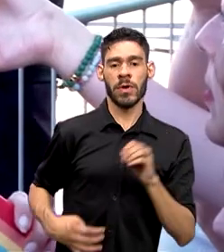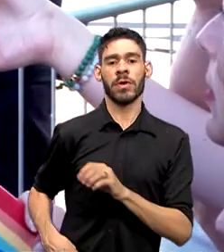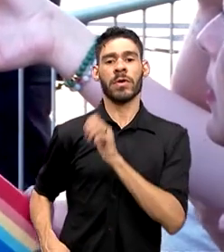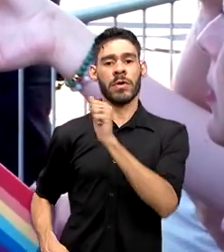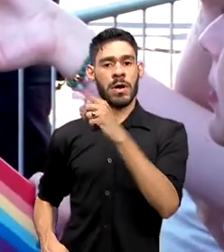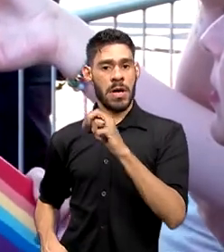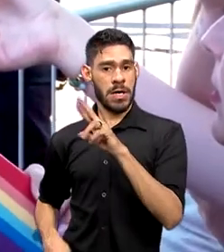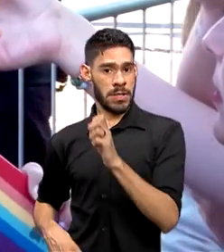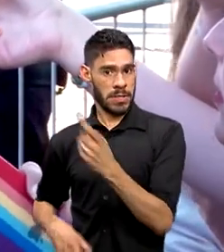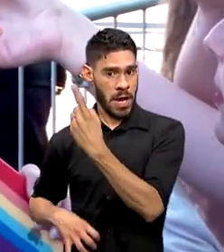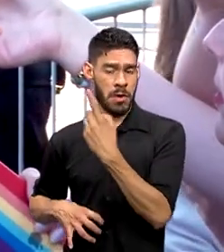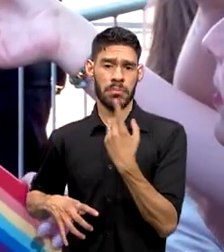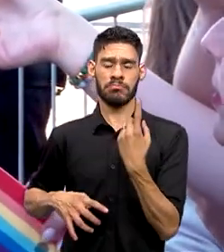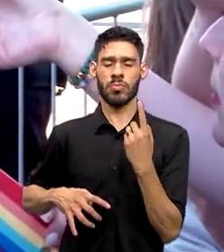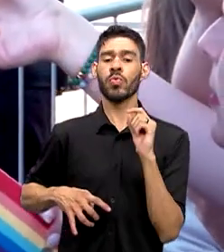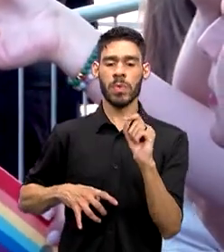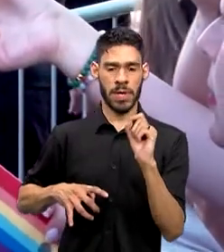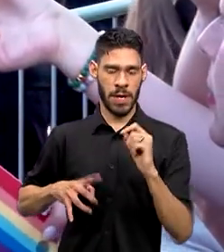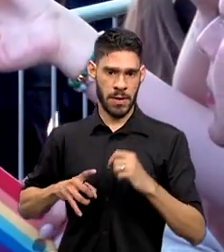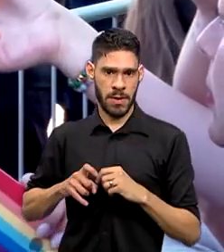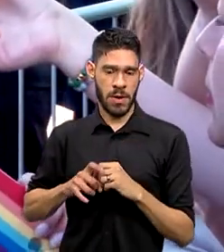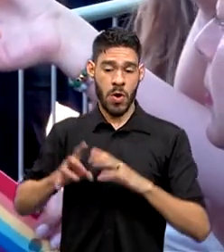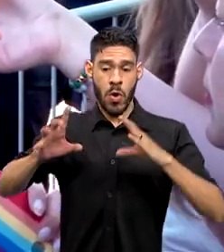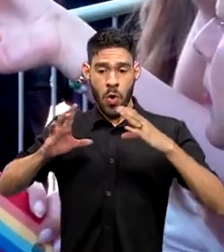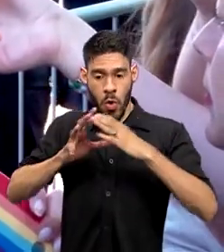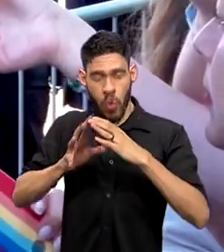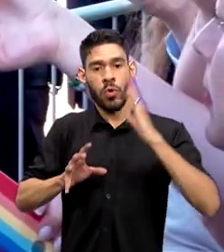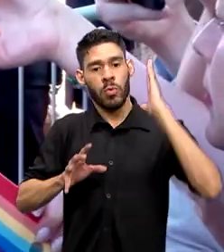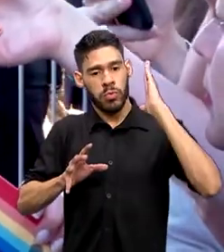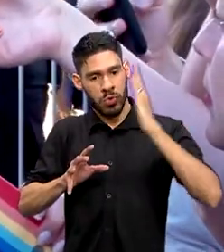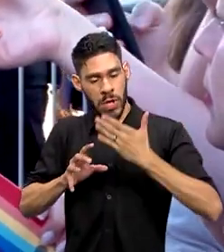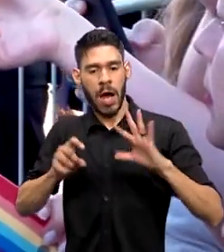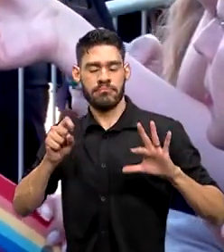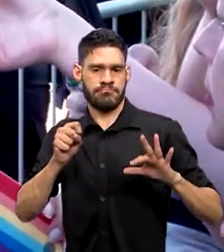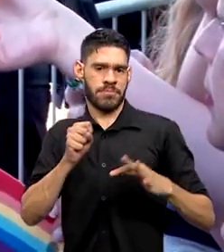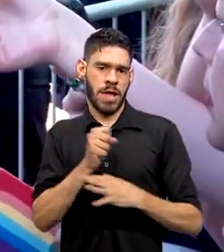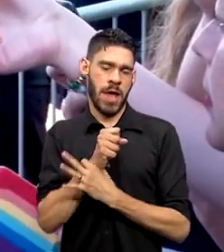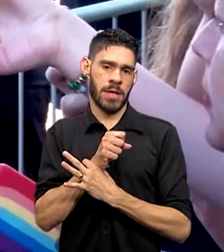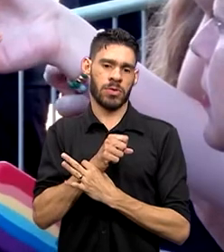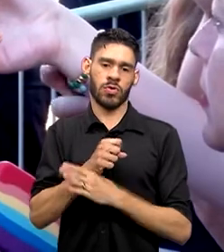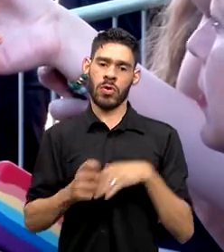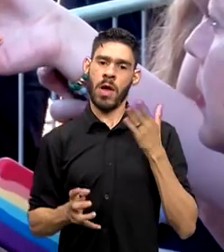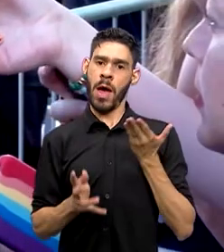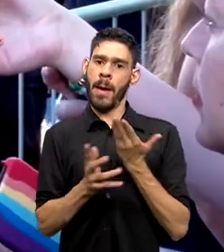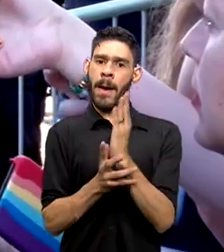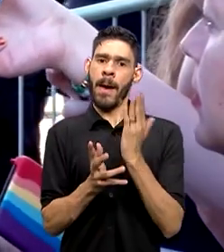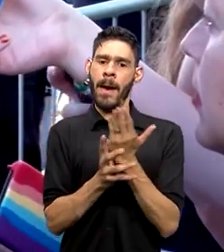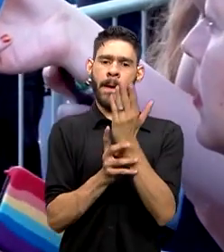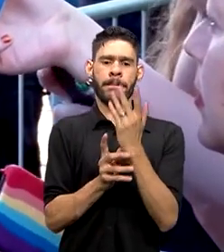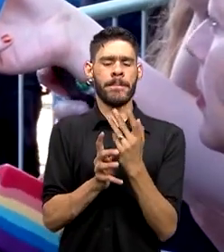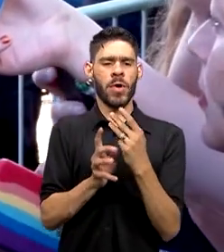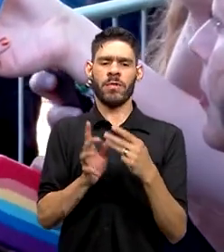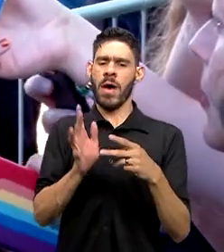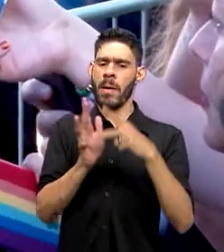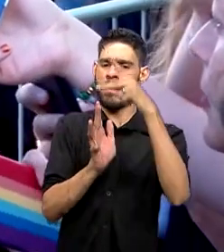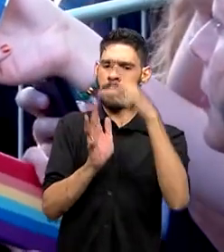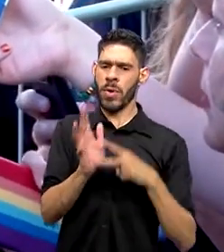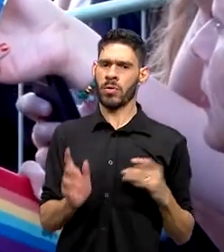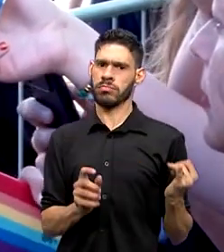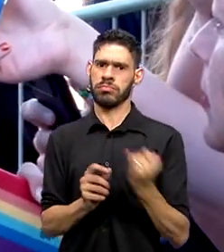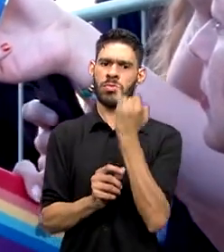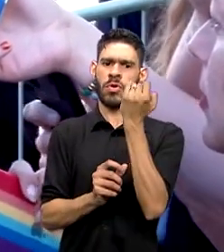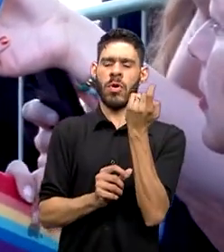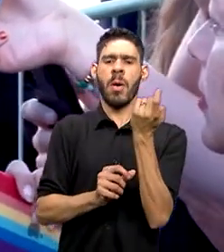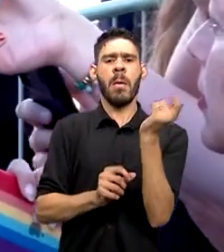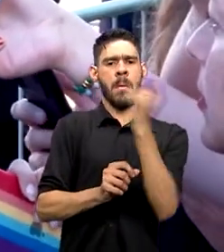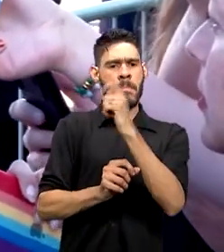André Fufuca? É que aquilo que essas bancadas já vêm garantindo de aprovação dos projetos fundamentais que permitiram